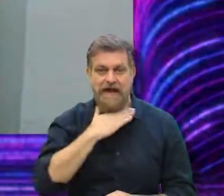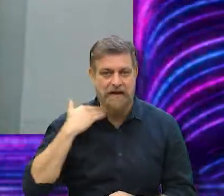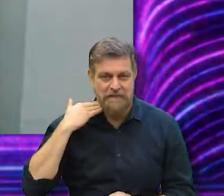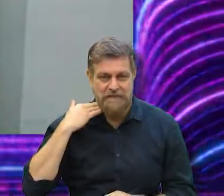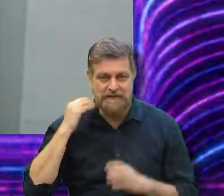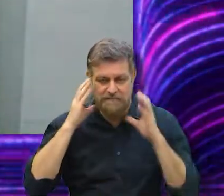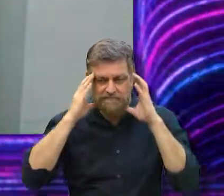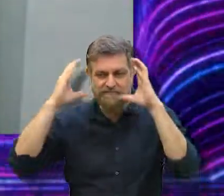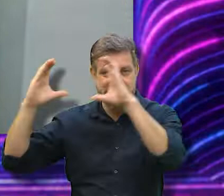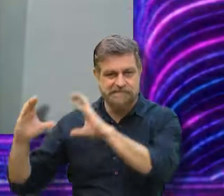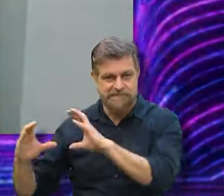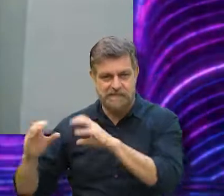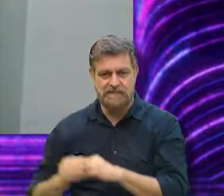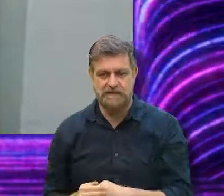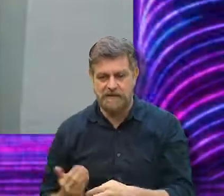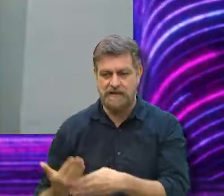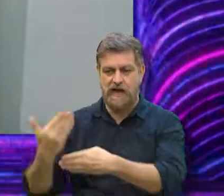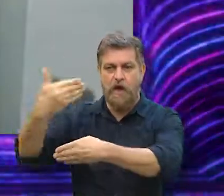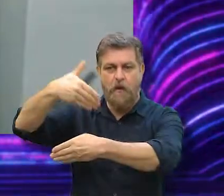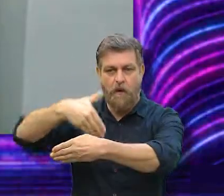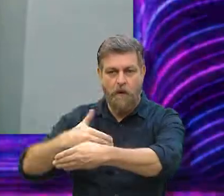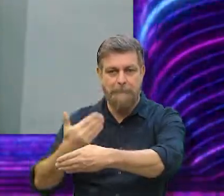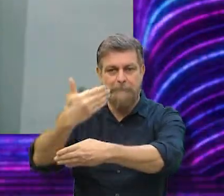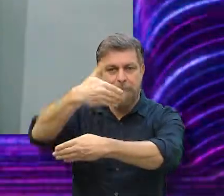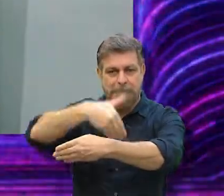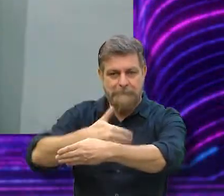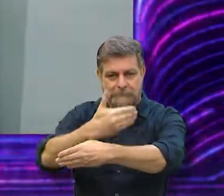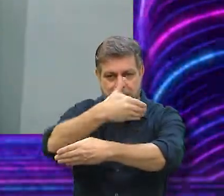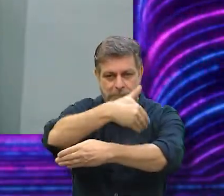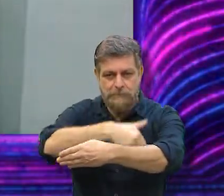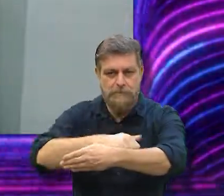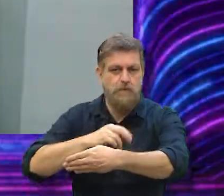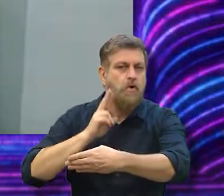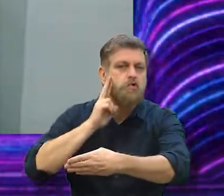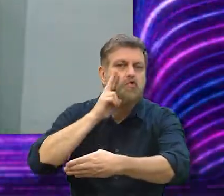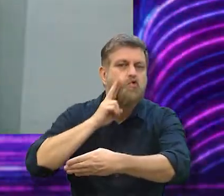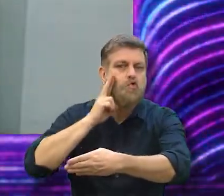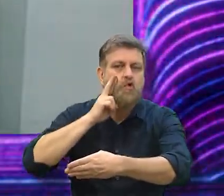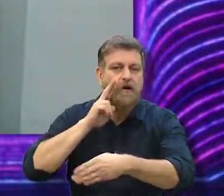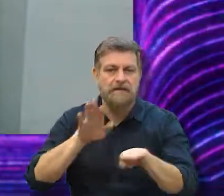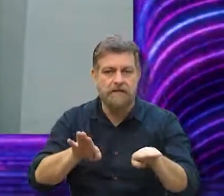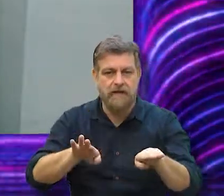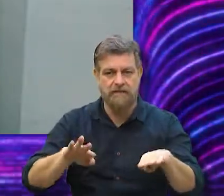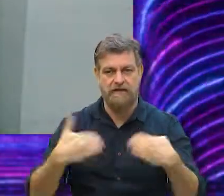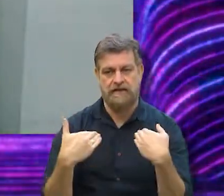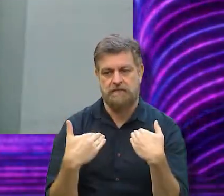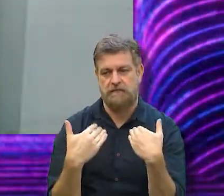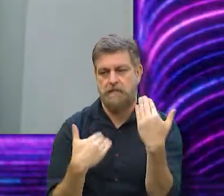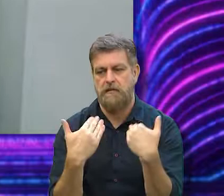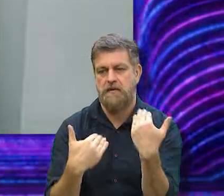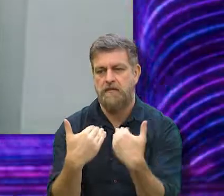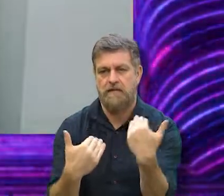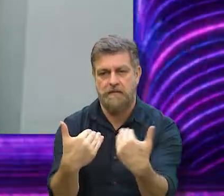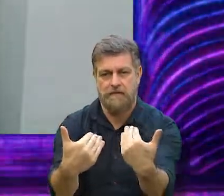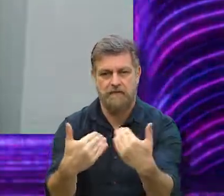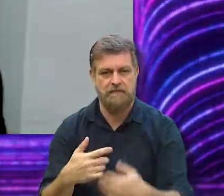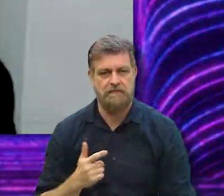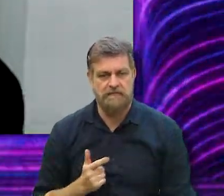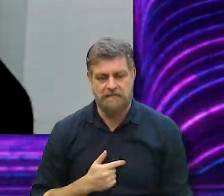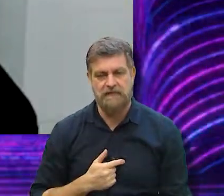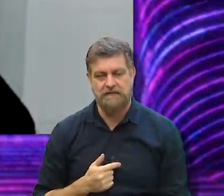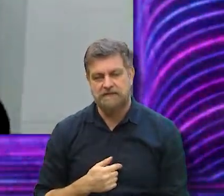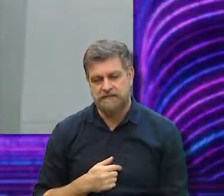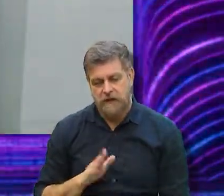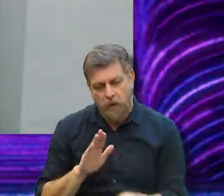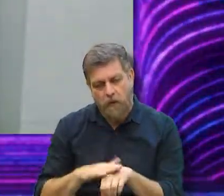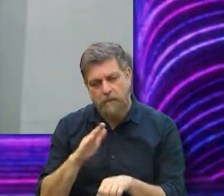se encaixavam com a minha história, que eu conseguiria usar na minha história. Então, não tem